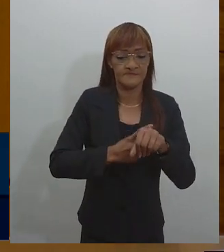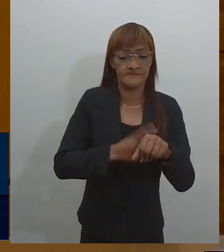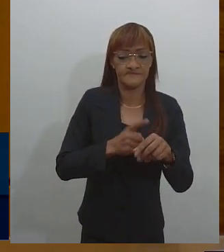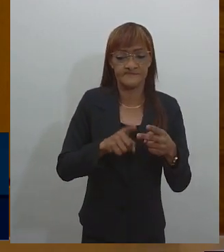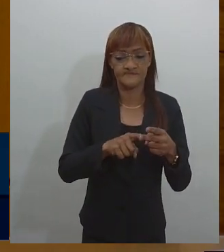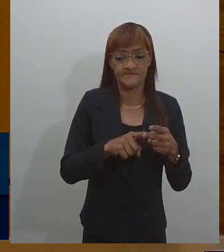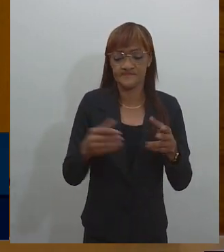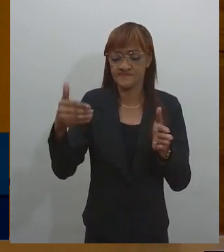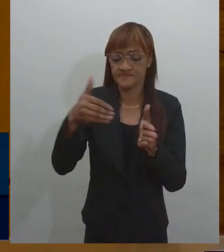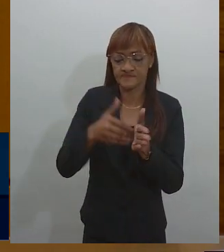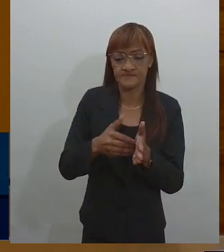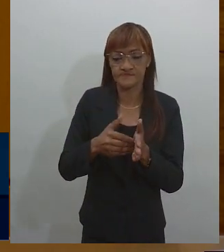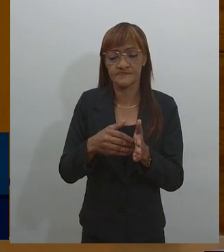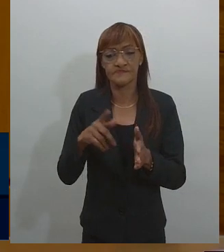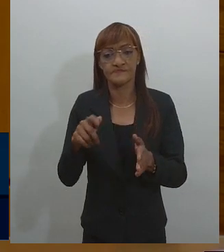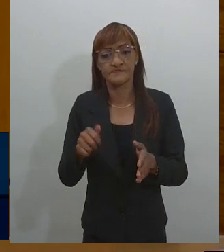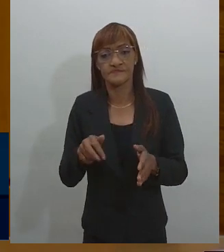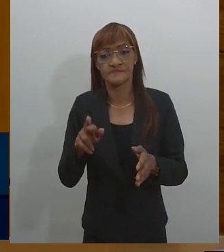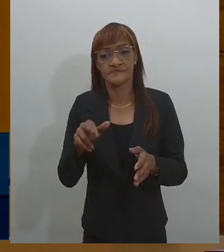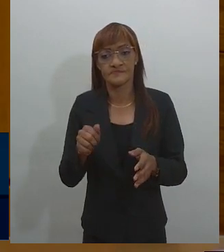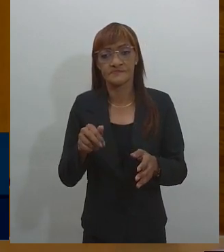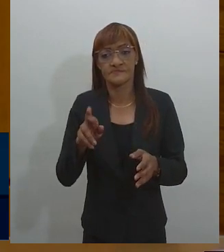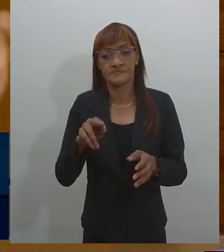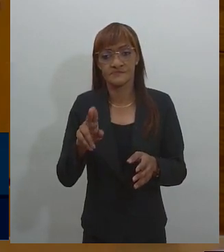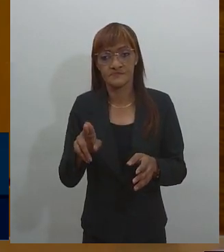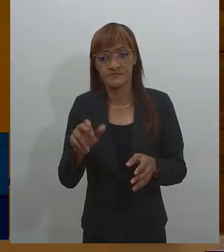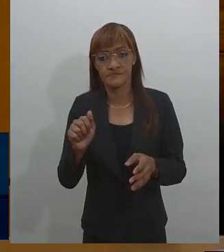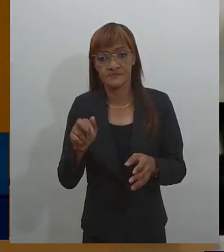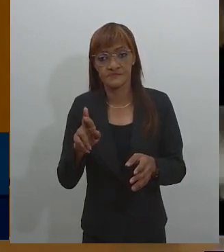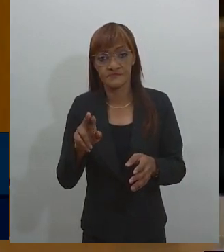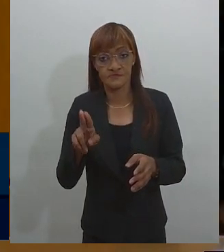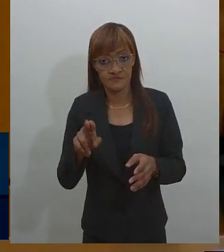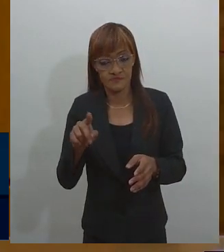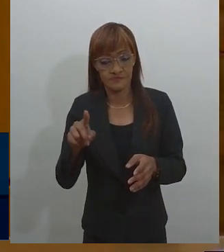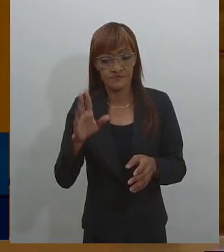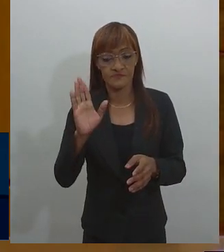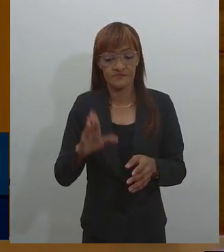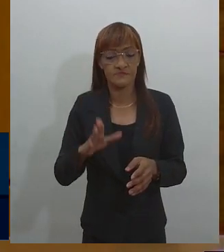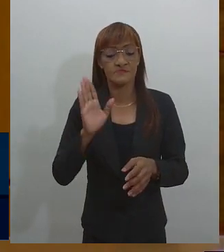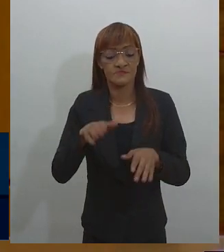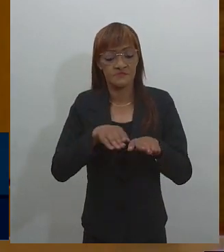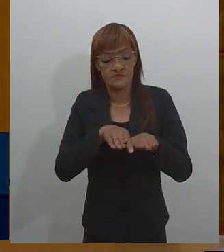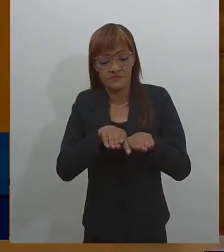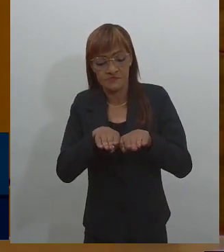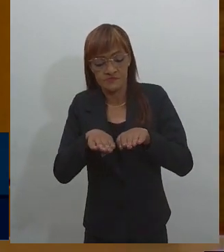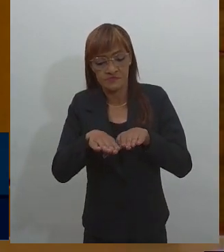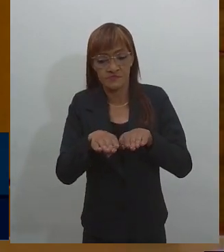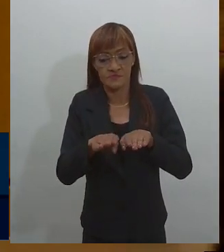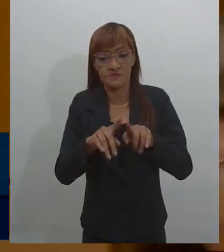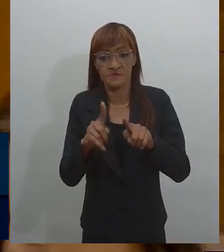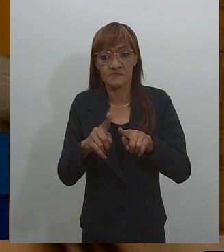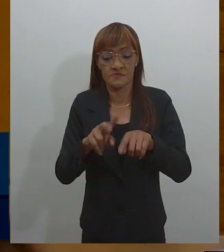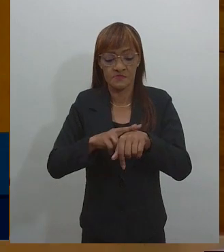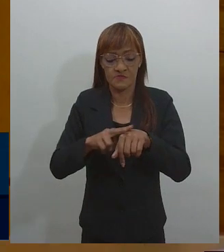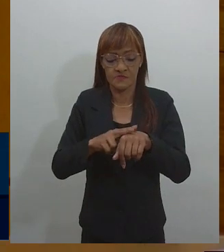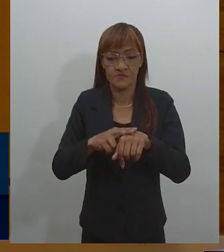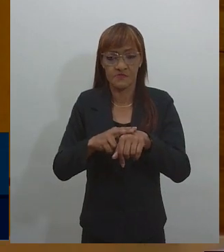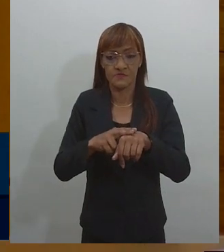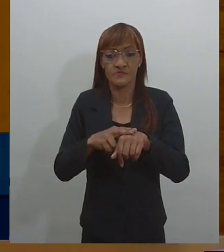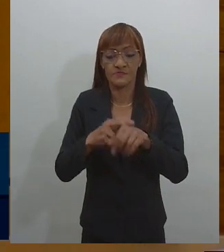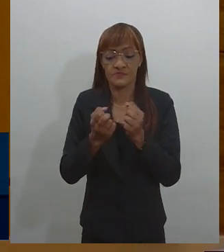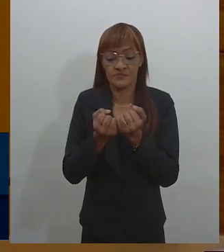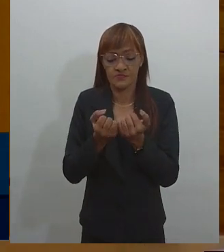a gente precisa do serviço de limpeza dos acostamentos. Infelizmente, o mato está avançando muito já nas pistas, sem contar a